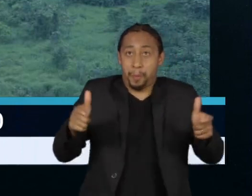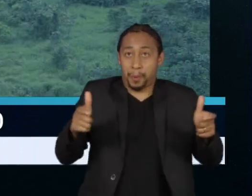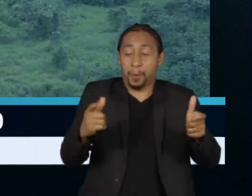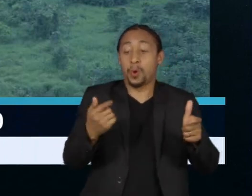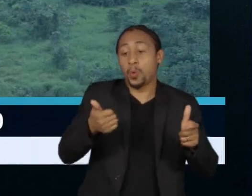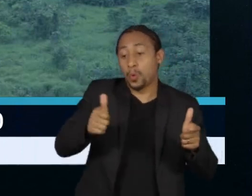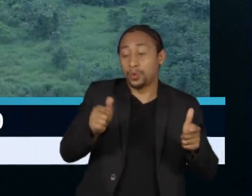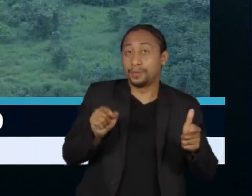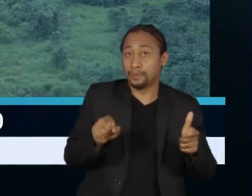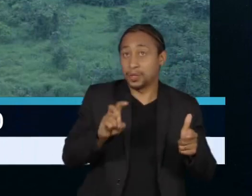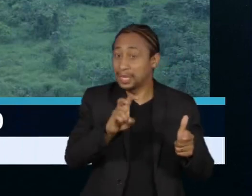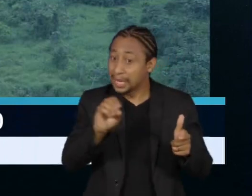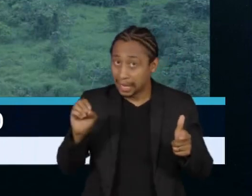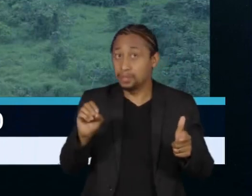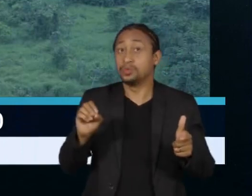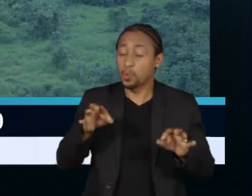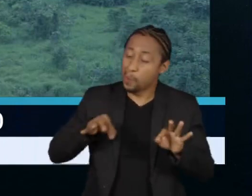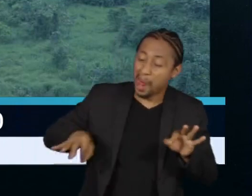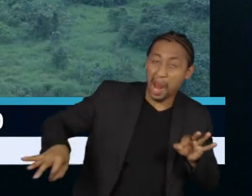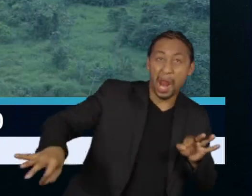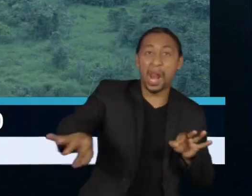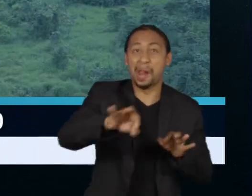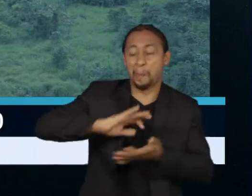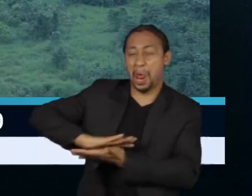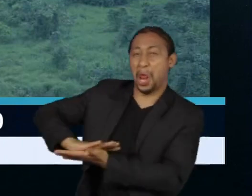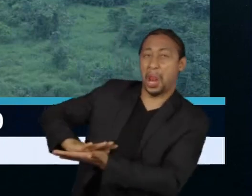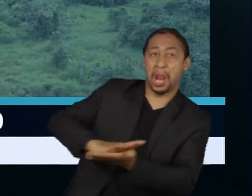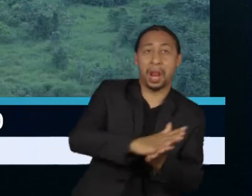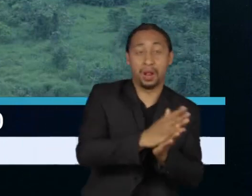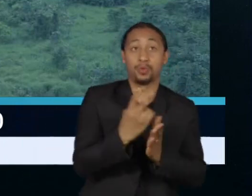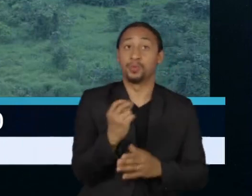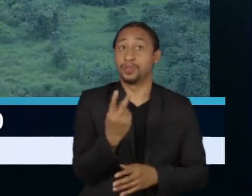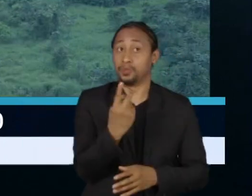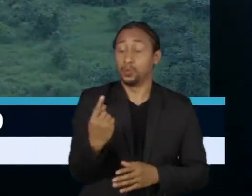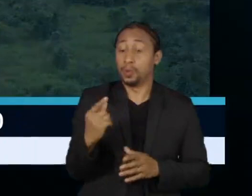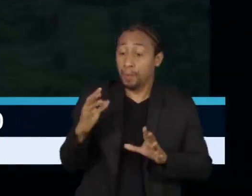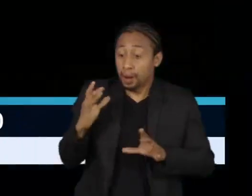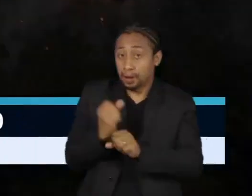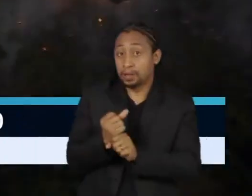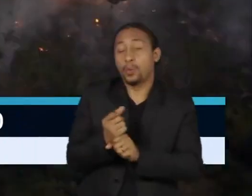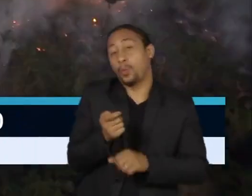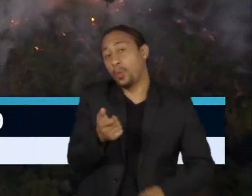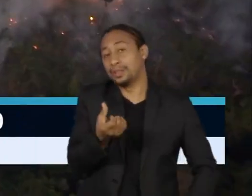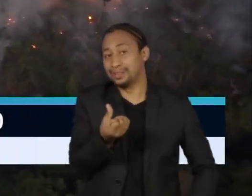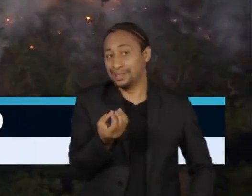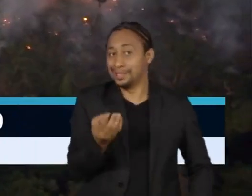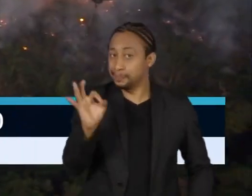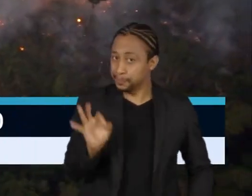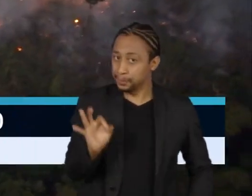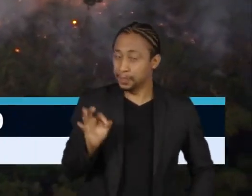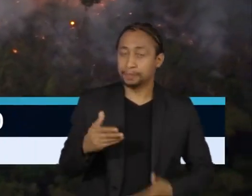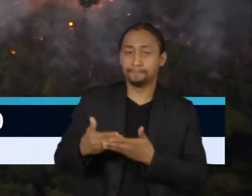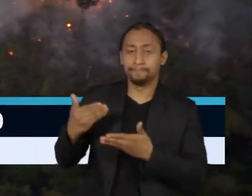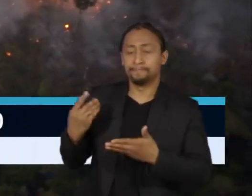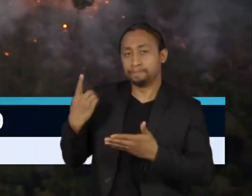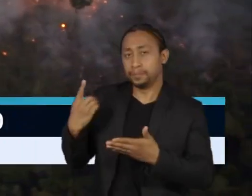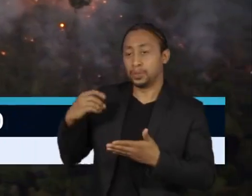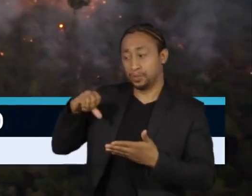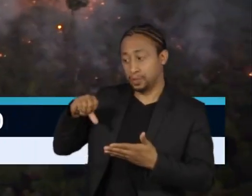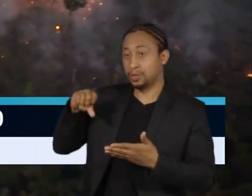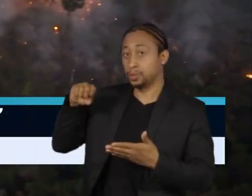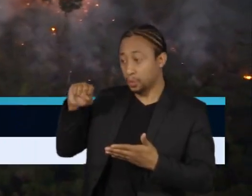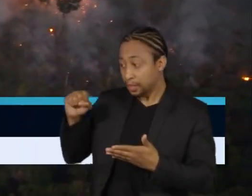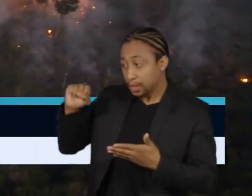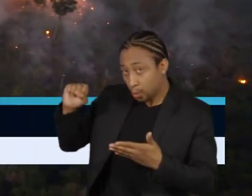para 11.500, um salto de quase 60%. Desde 1988,